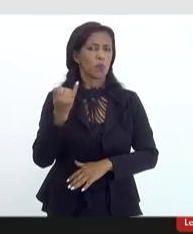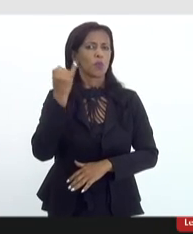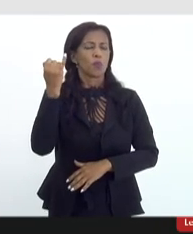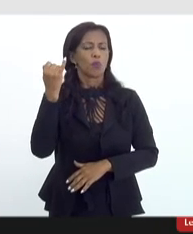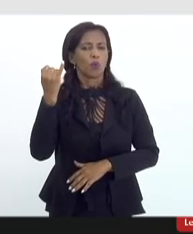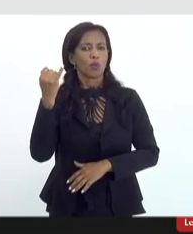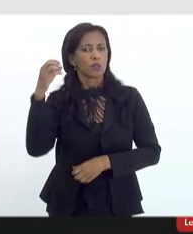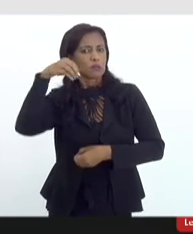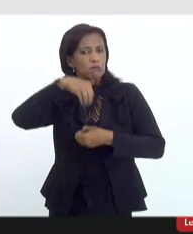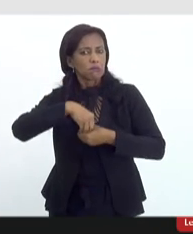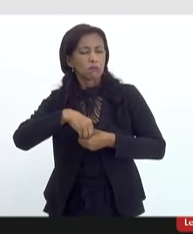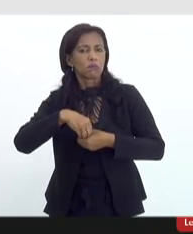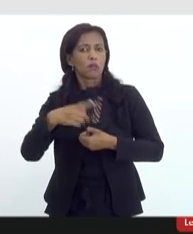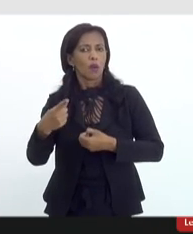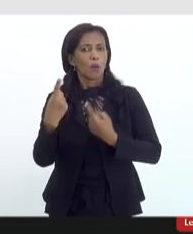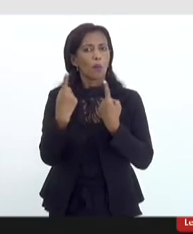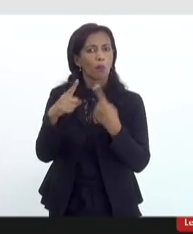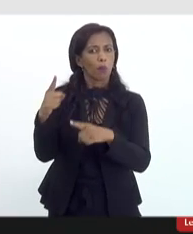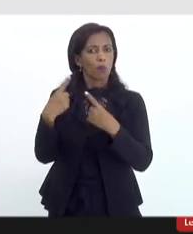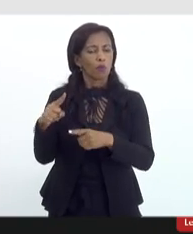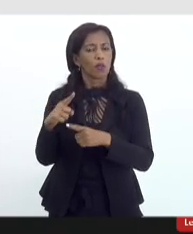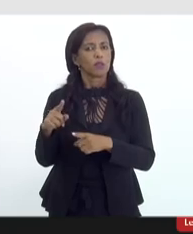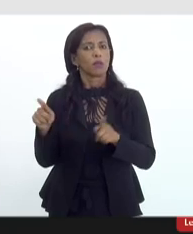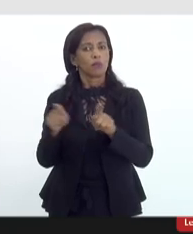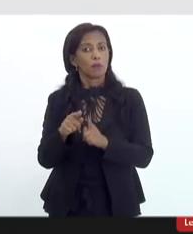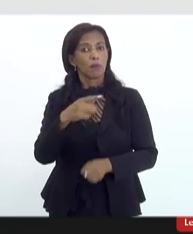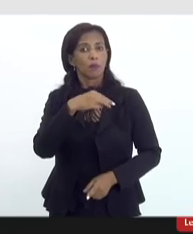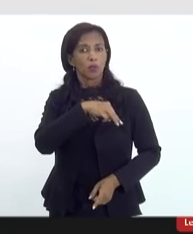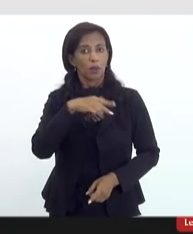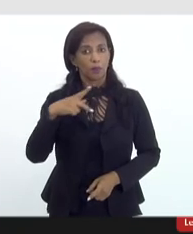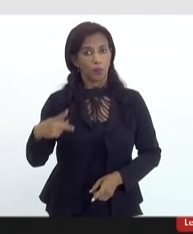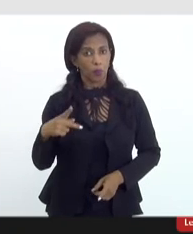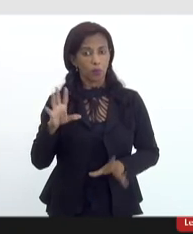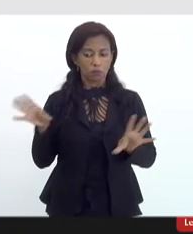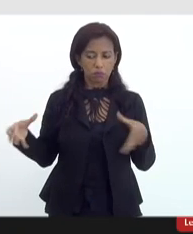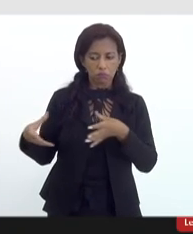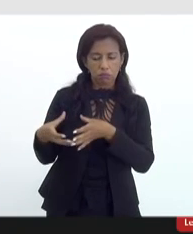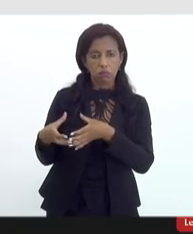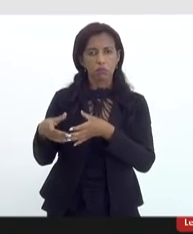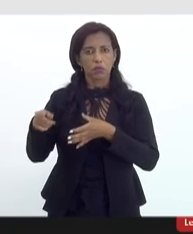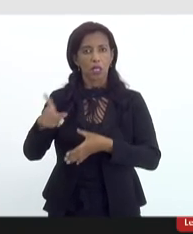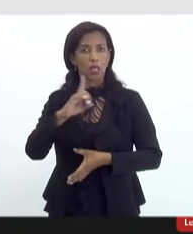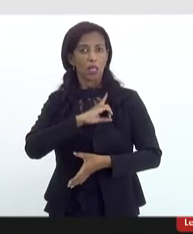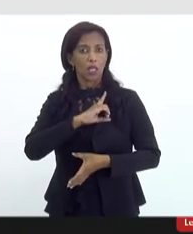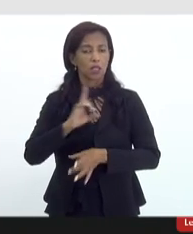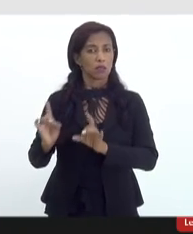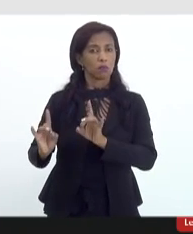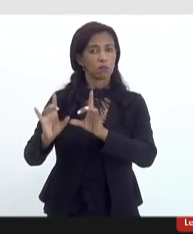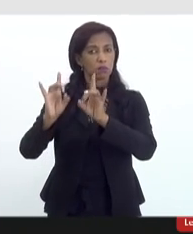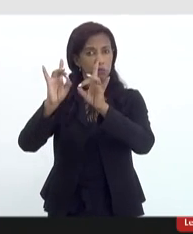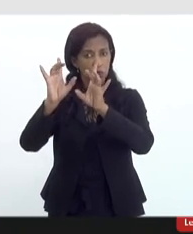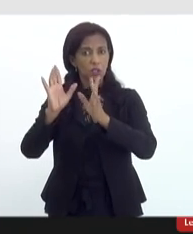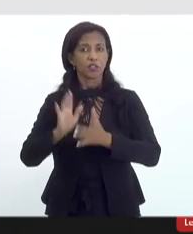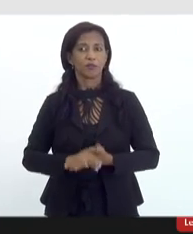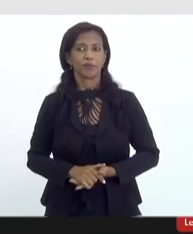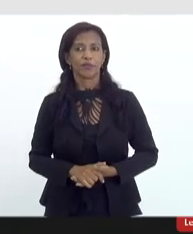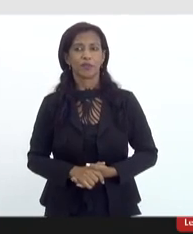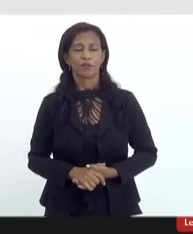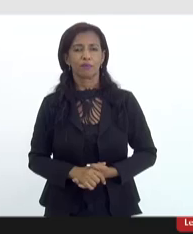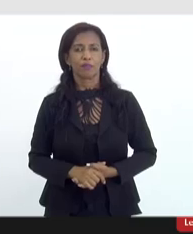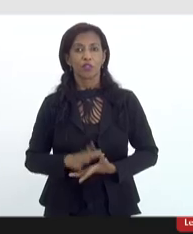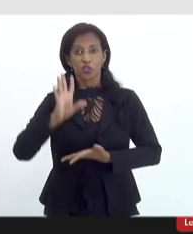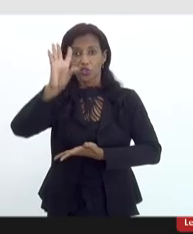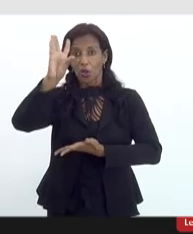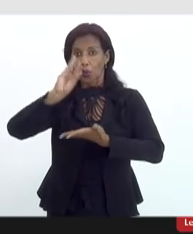na difusão disso também, provocação do Ministério Público, né, nessas causas coletivas, delegacia especializada, já anotando aqui o que o pai